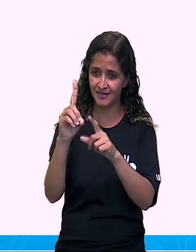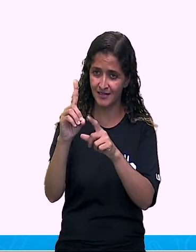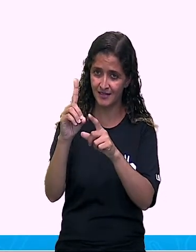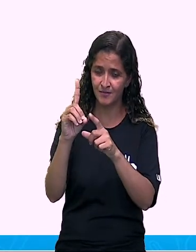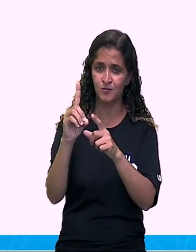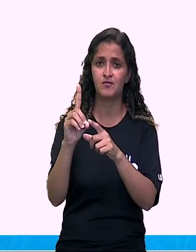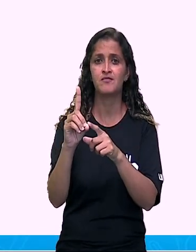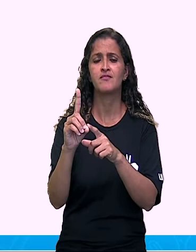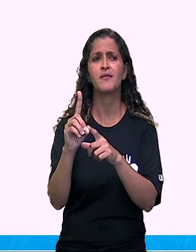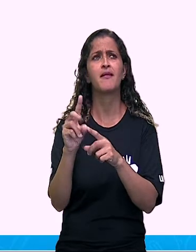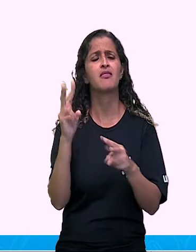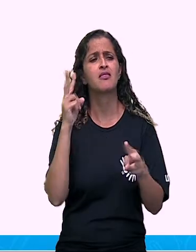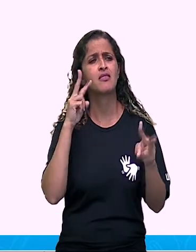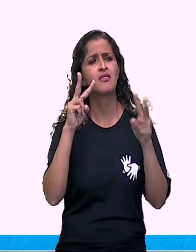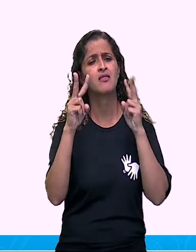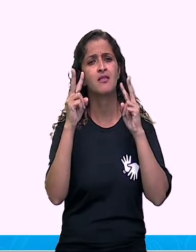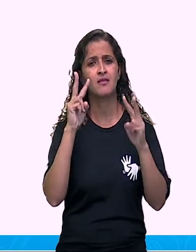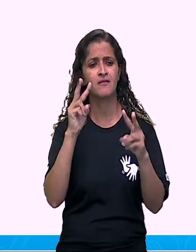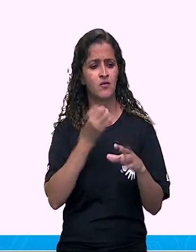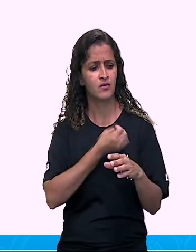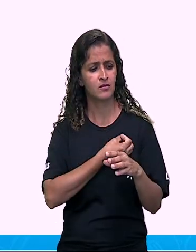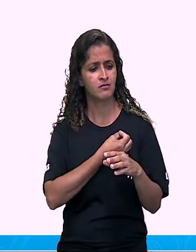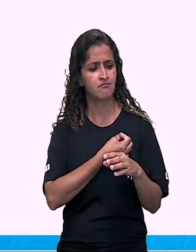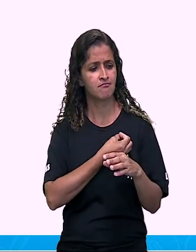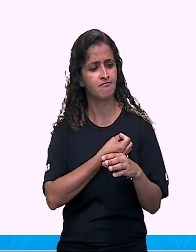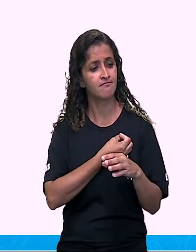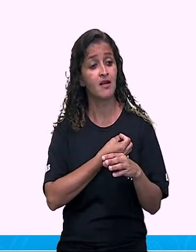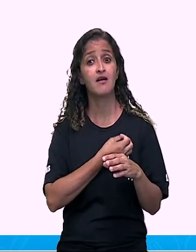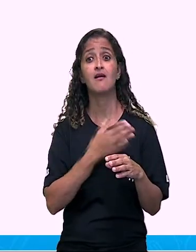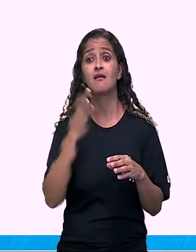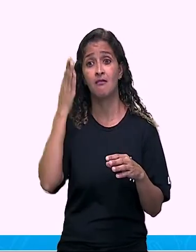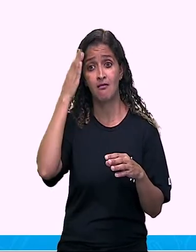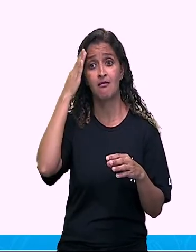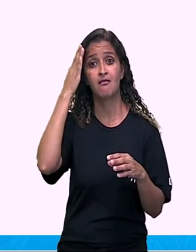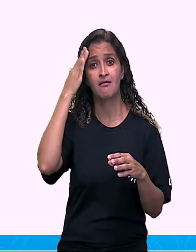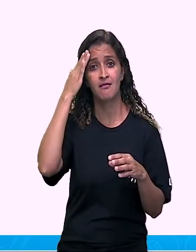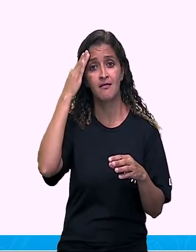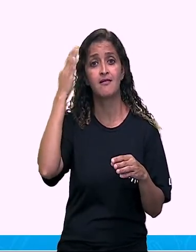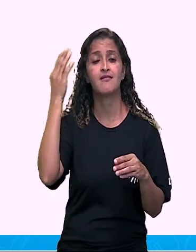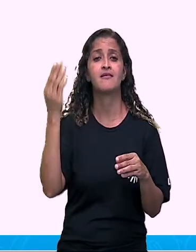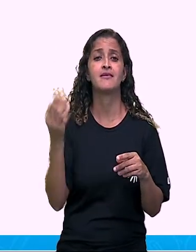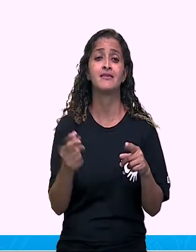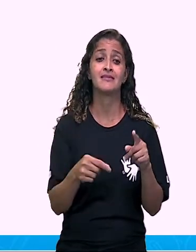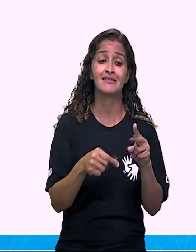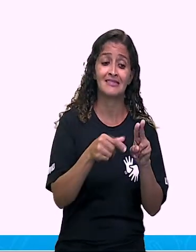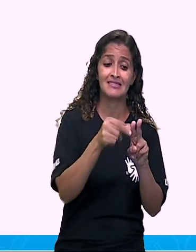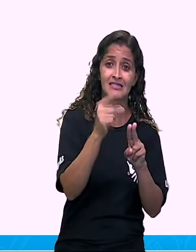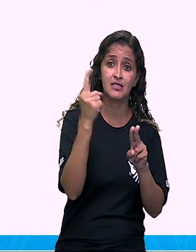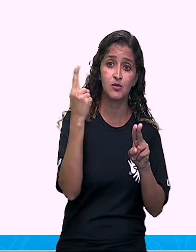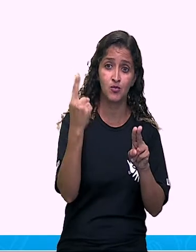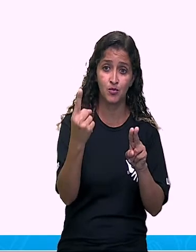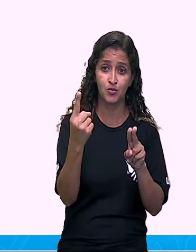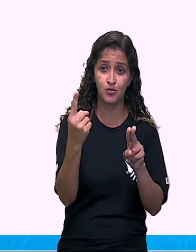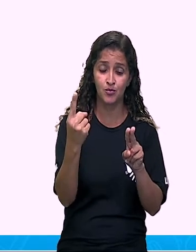Então, você analisando o número, você já sabe que ali dezena é 1 e 2 unidades.